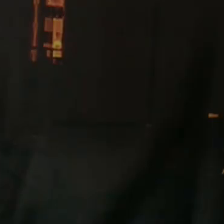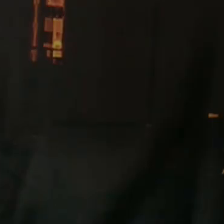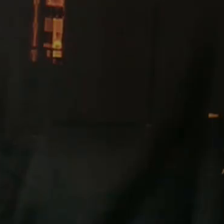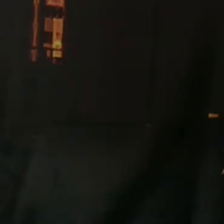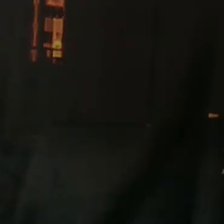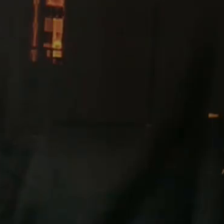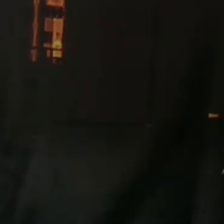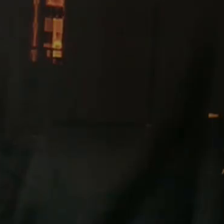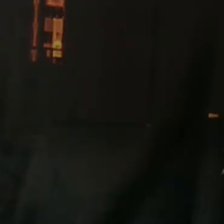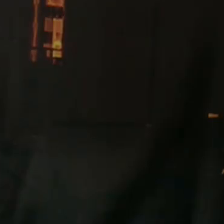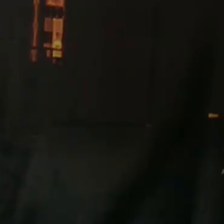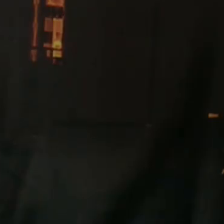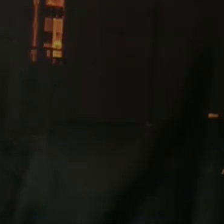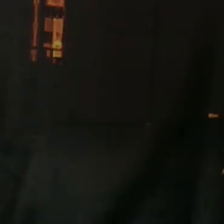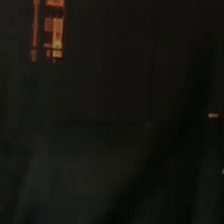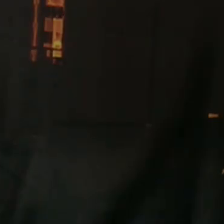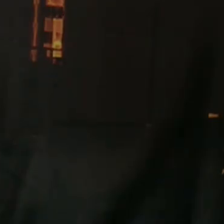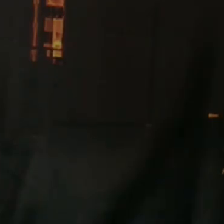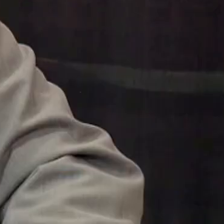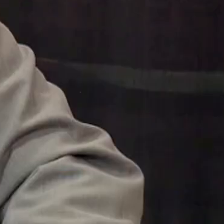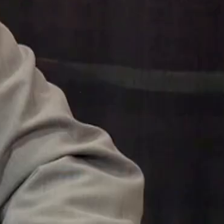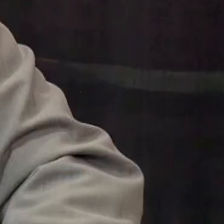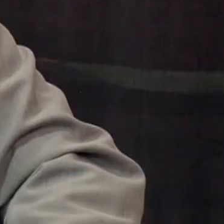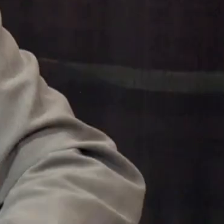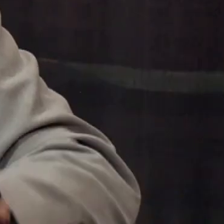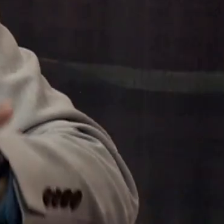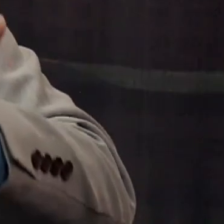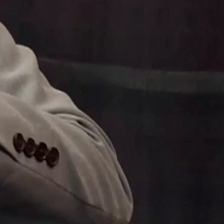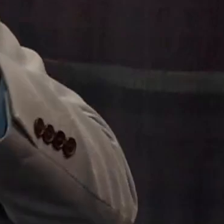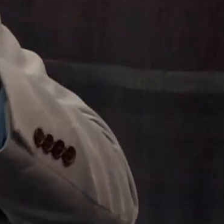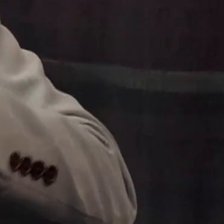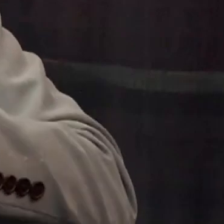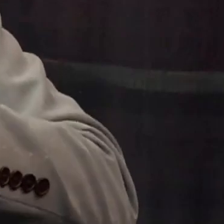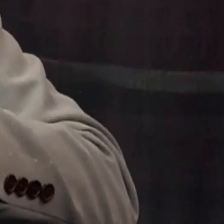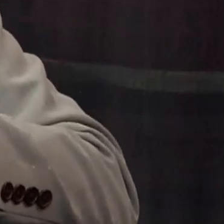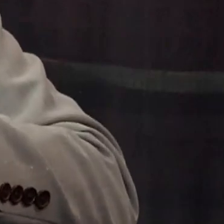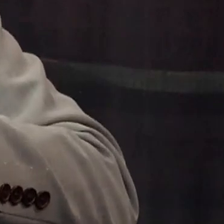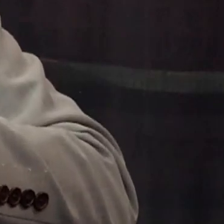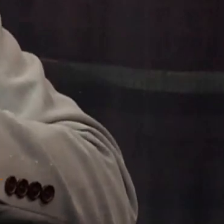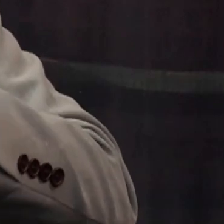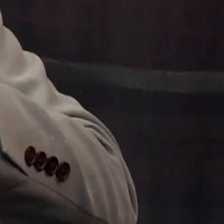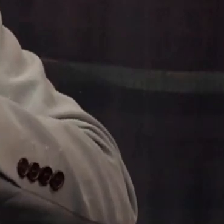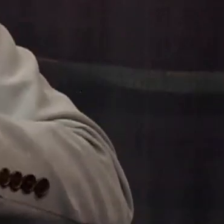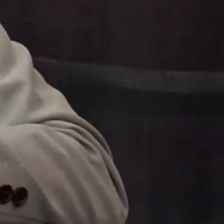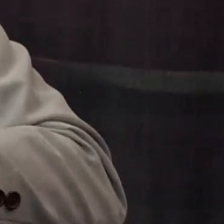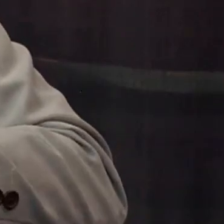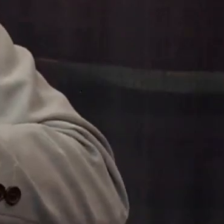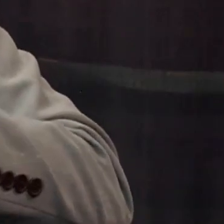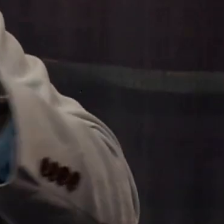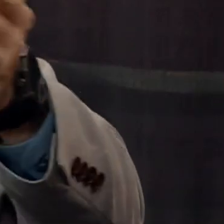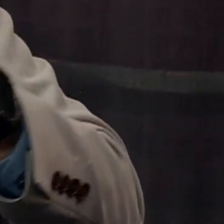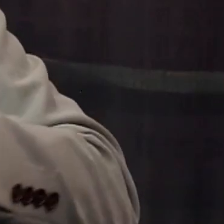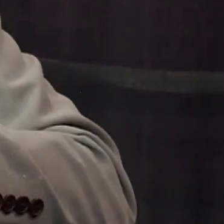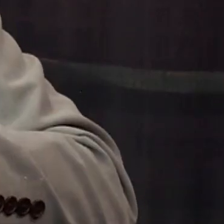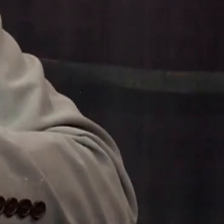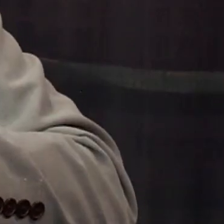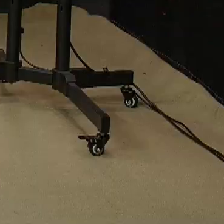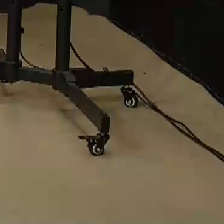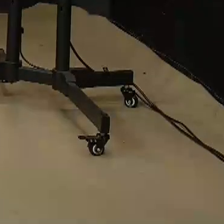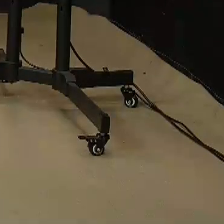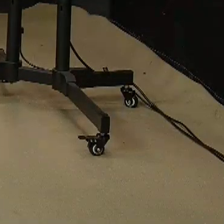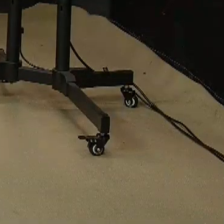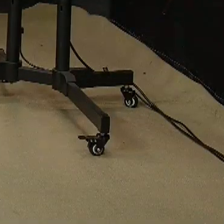ambiente corporativo, né, Renan? Exatamente. E assim, acho que as relações humanas elas são muito parecidas mesmo no ambiente corporativo, amoroso,